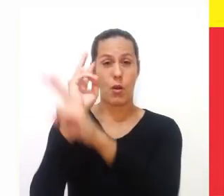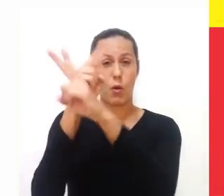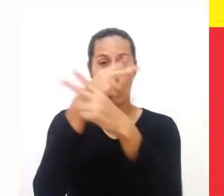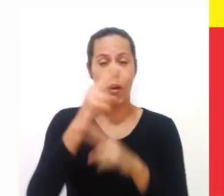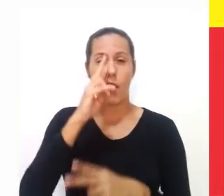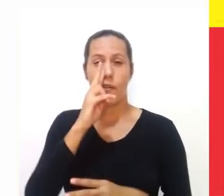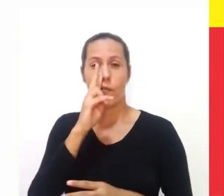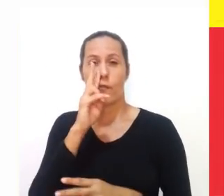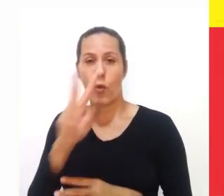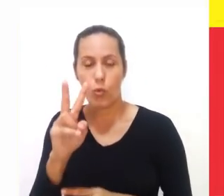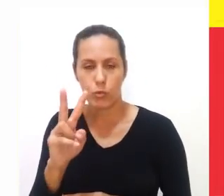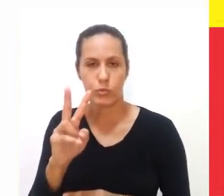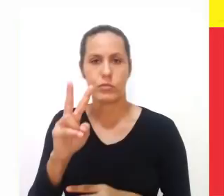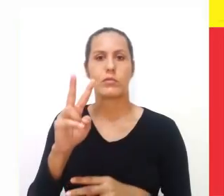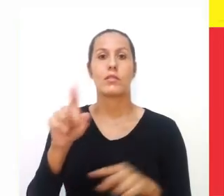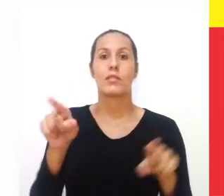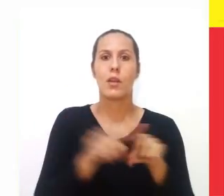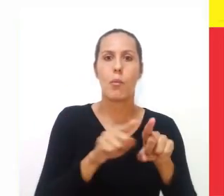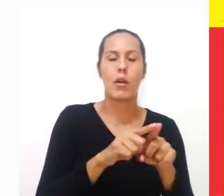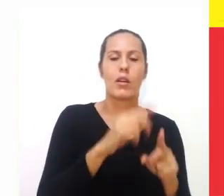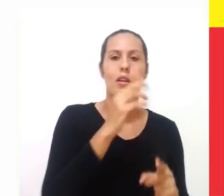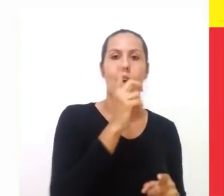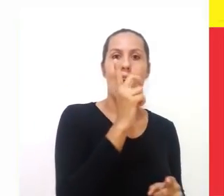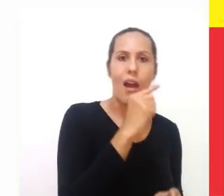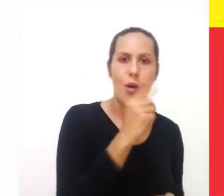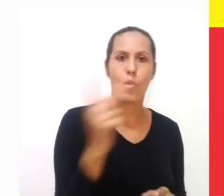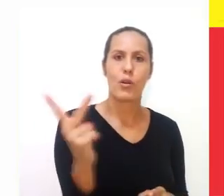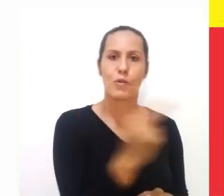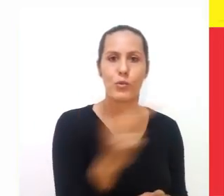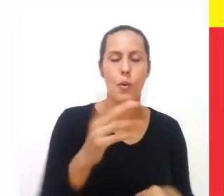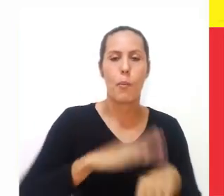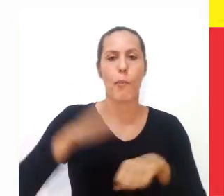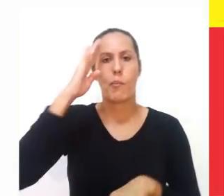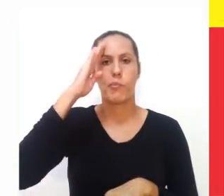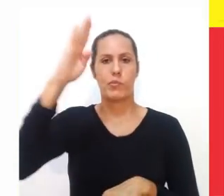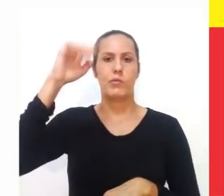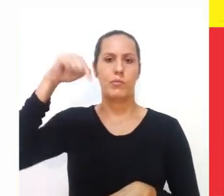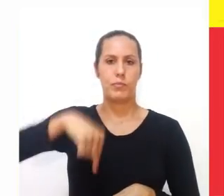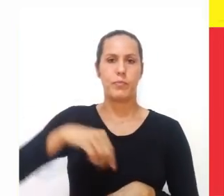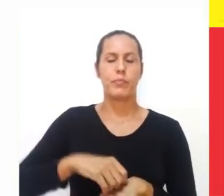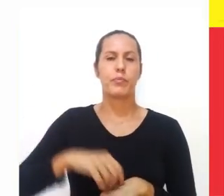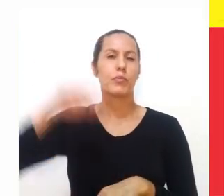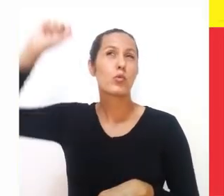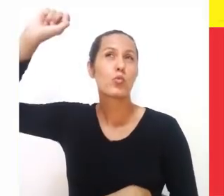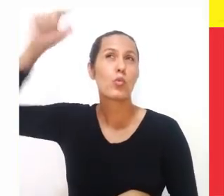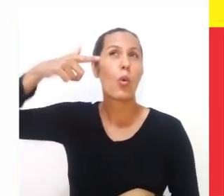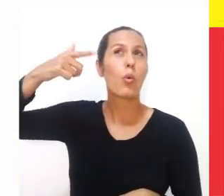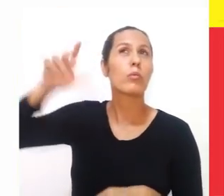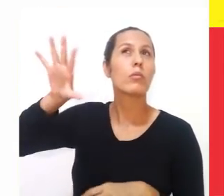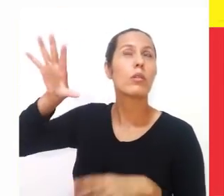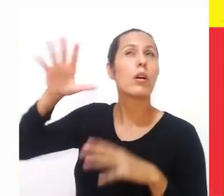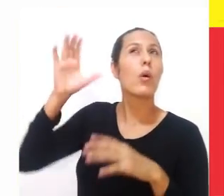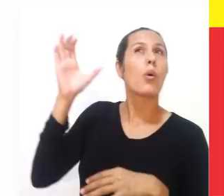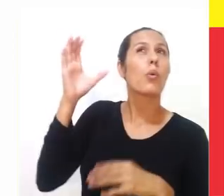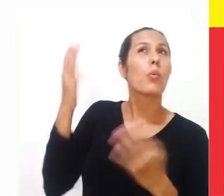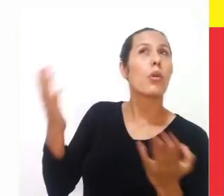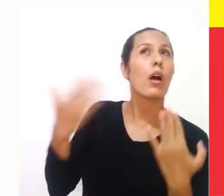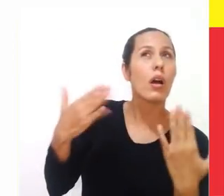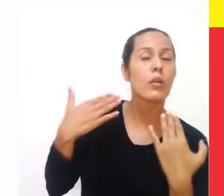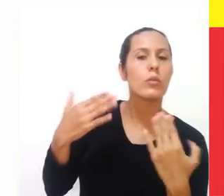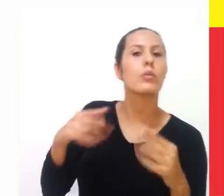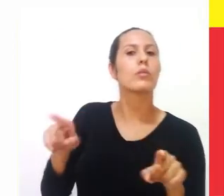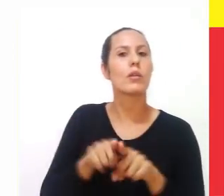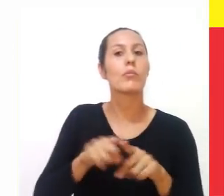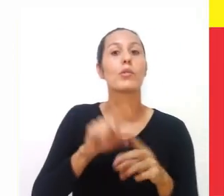força dos ventos, energia eólica, e da água, energia hidráulica ou hídrica. O calor do sol, energia